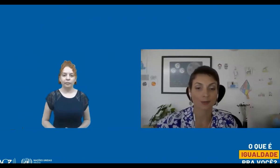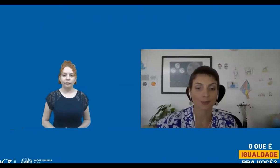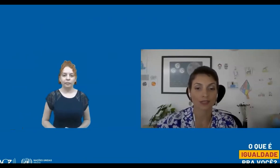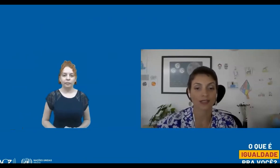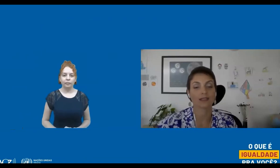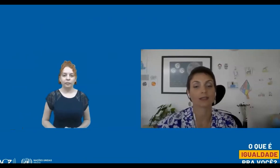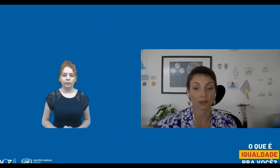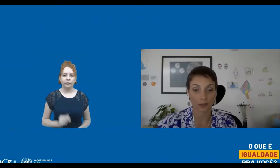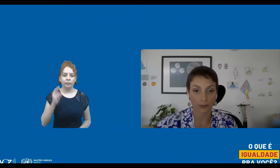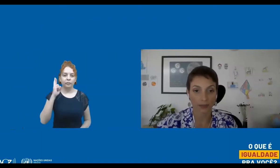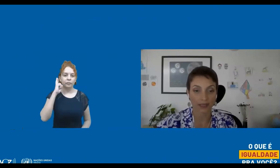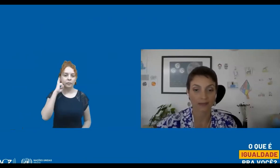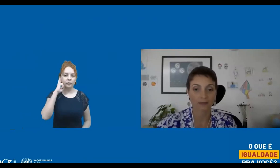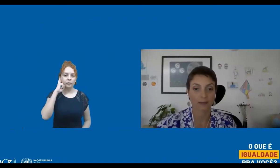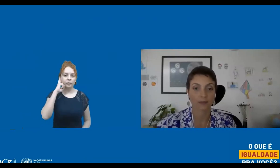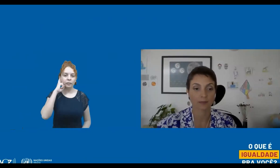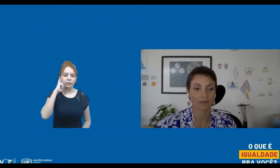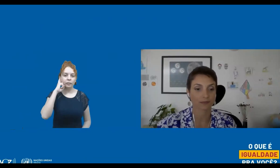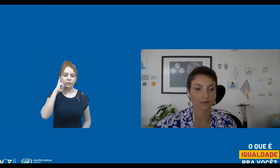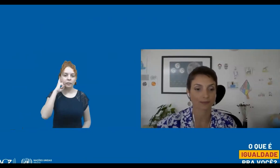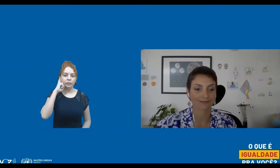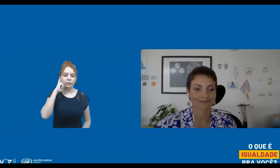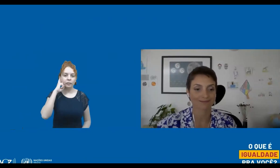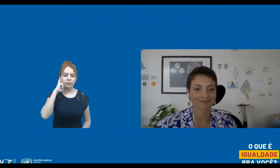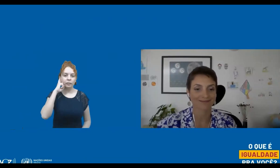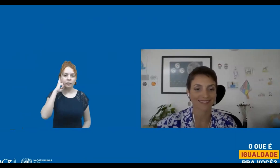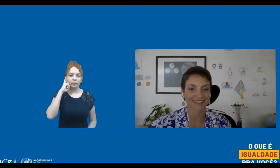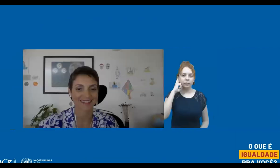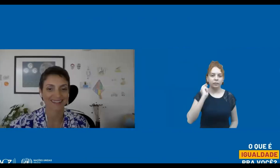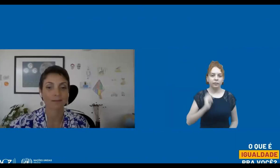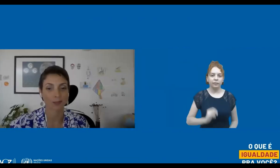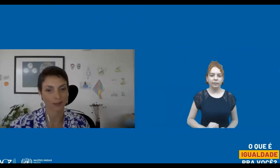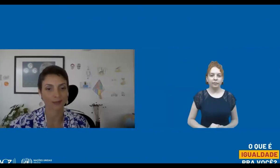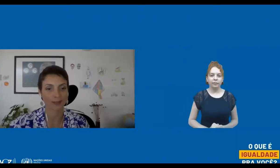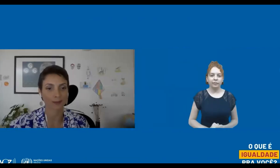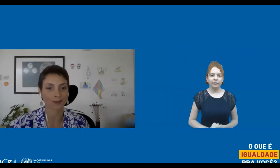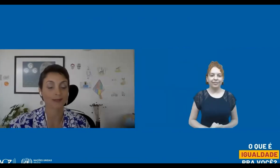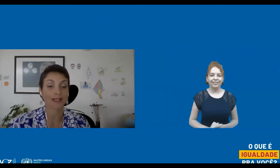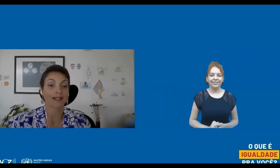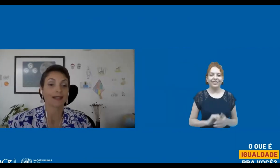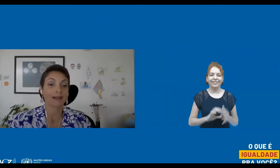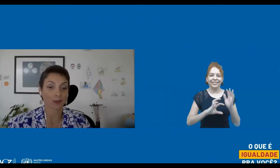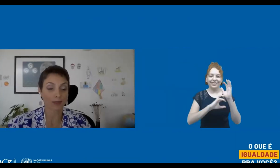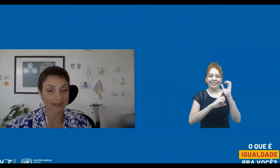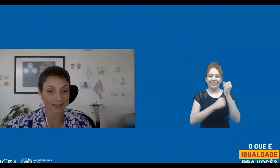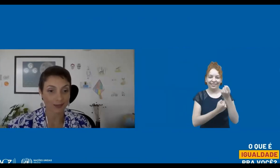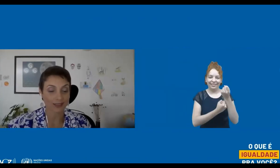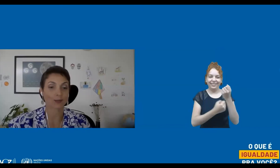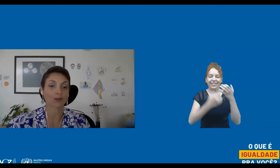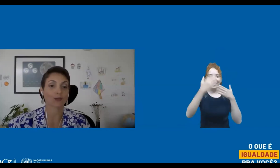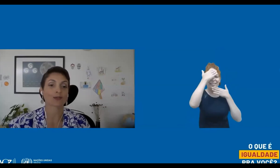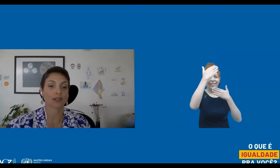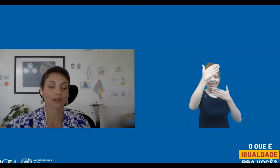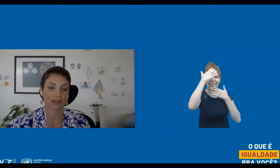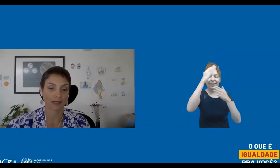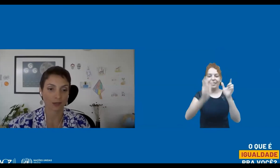Ela está falando mas ela está sem áudio. A intérprete de livros leva os dedos ao seu ouvido. Muito obrigada a